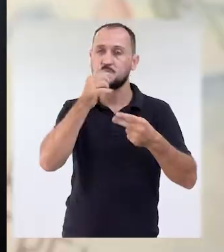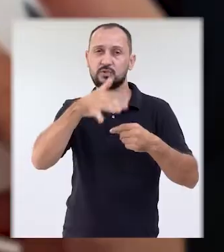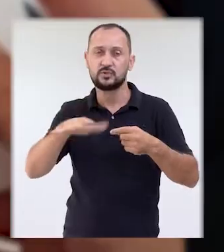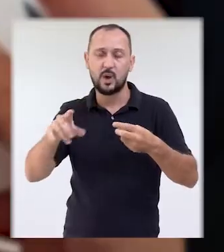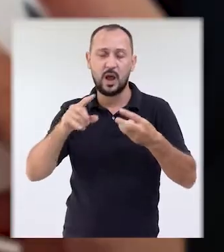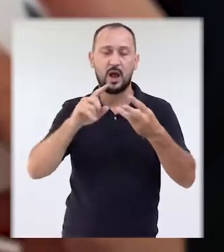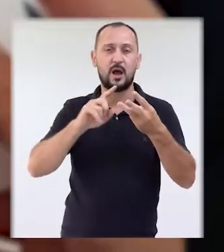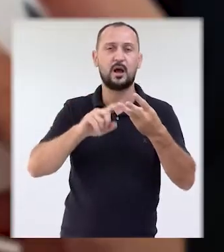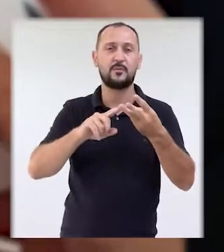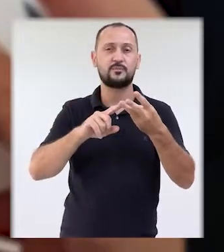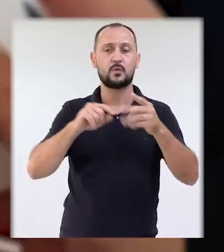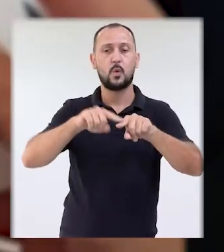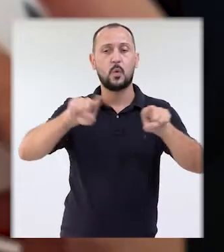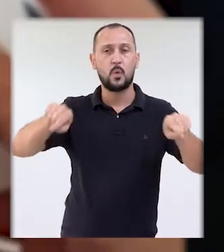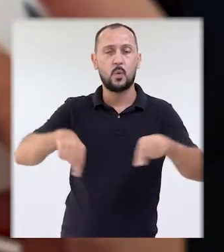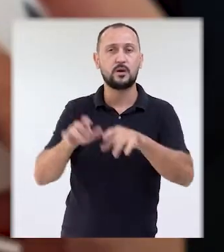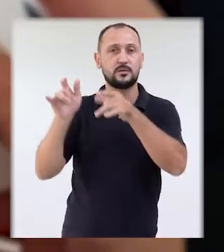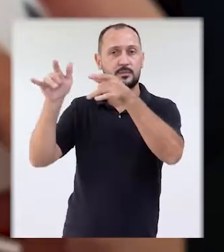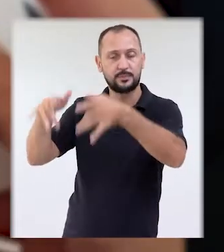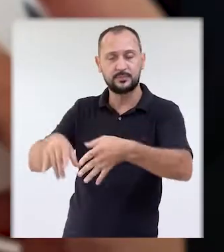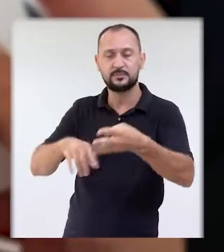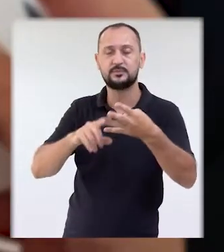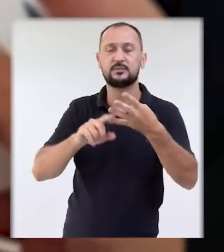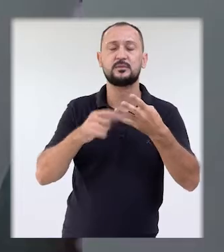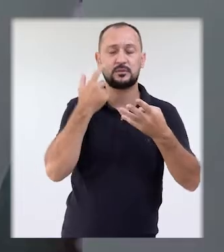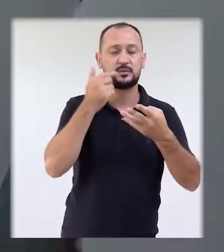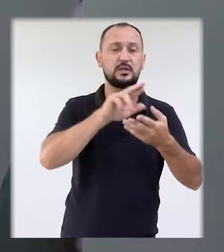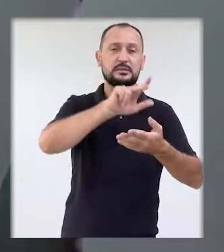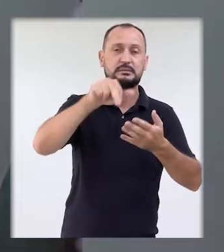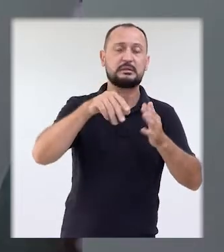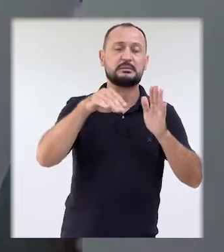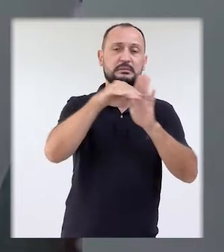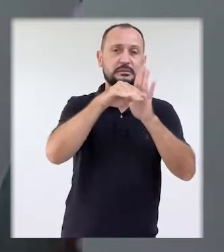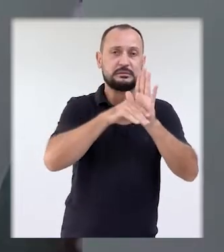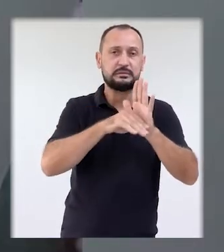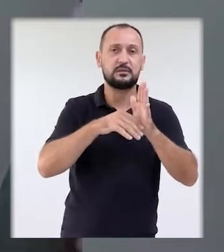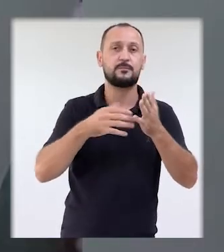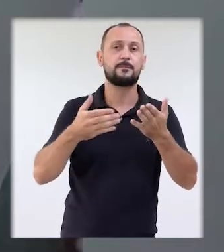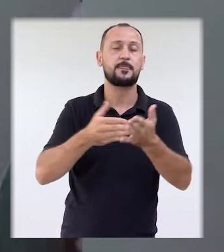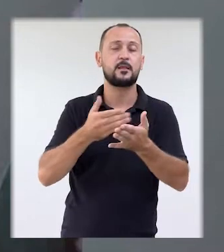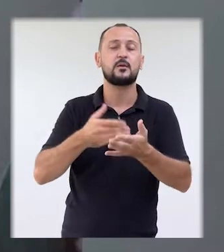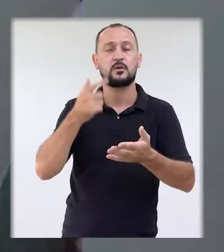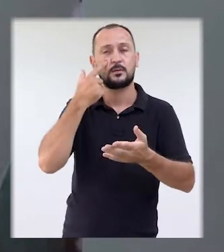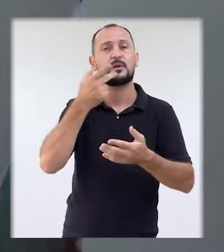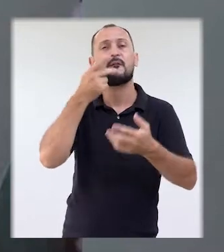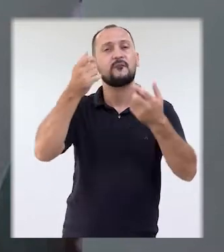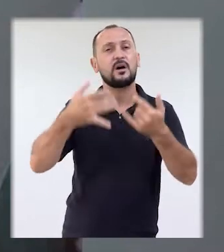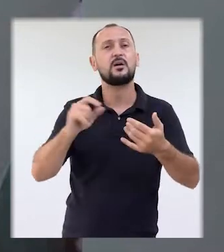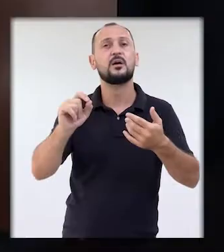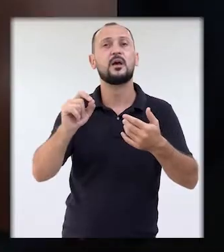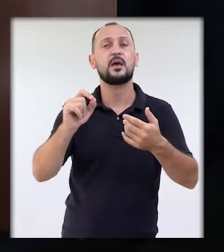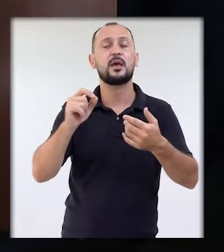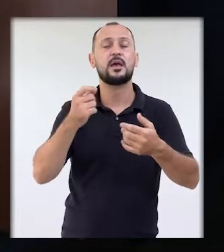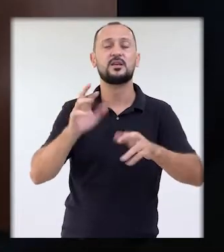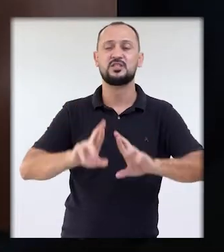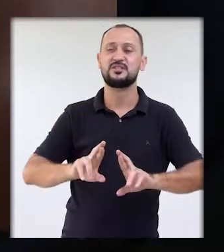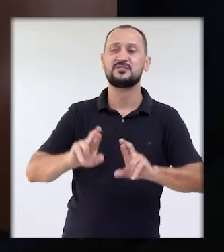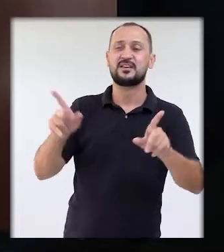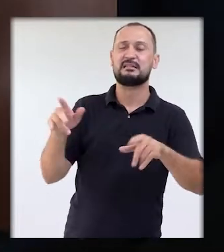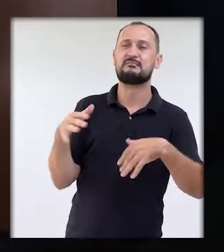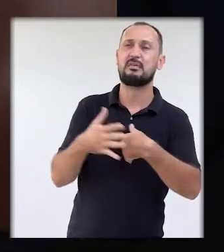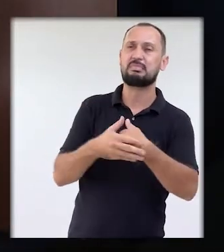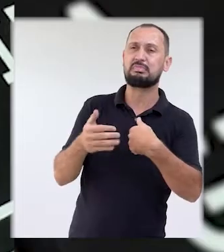d'Água, da Conceição Evaristo, Quarto de Despejo, da Carolina Maria de Jesus, entre outros. O mais recente, pelo que você me falou, foi